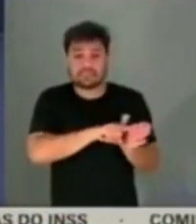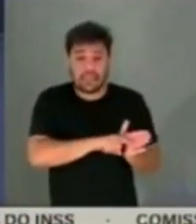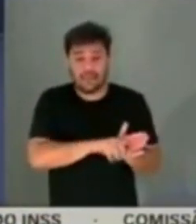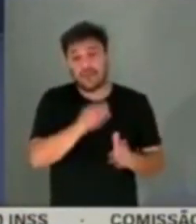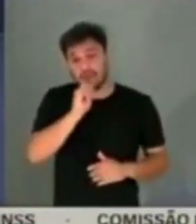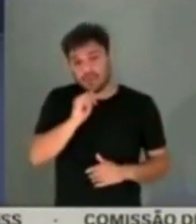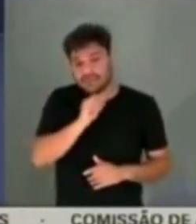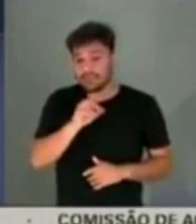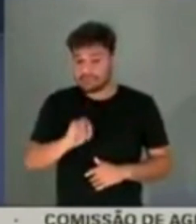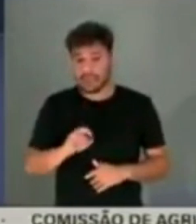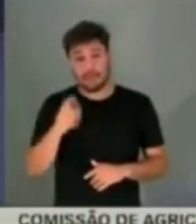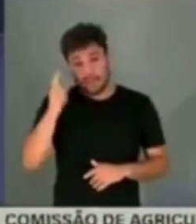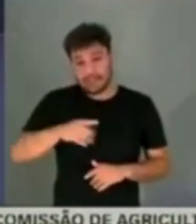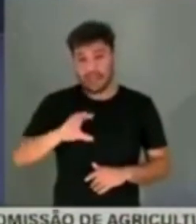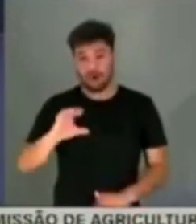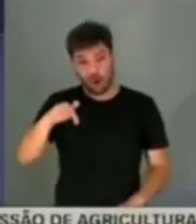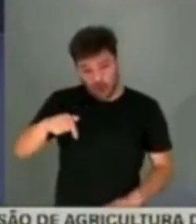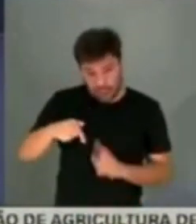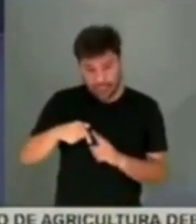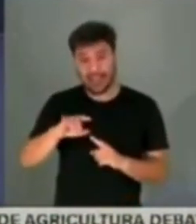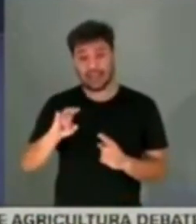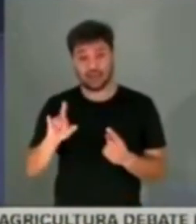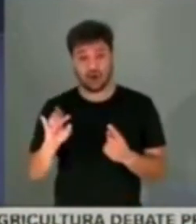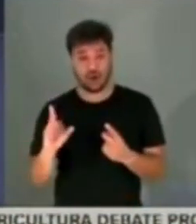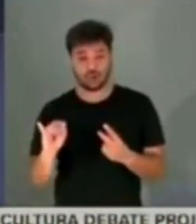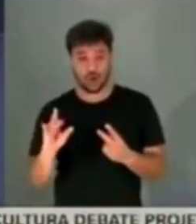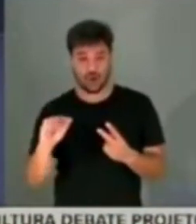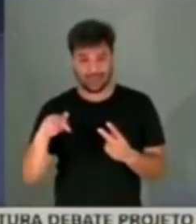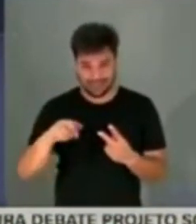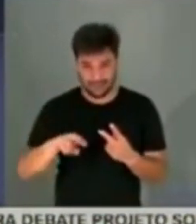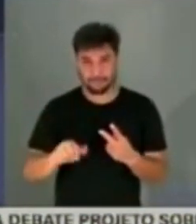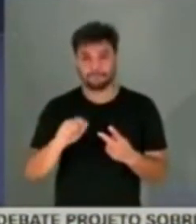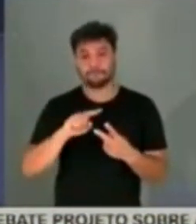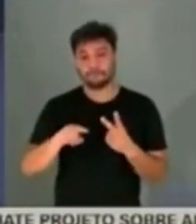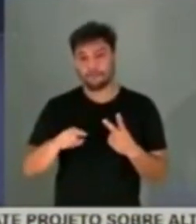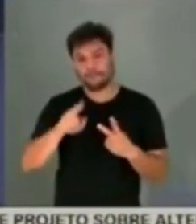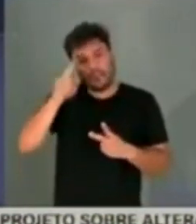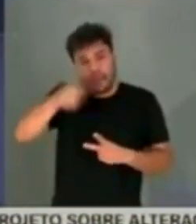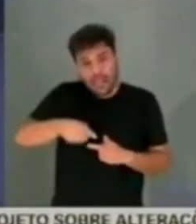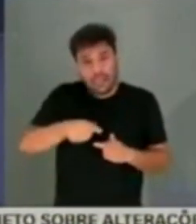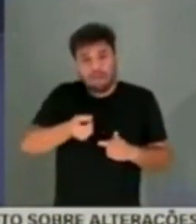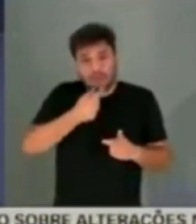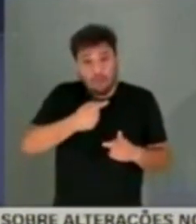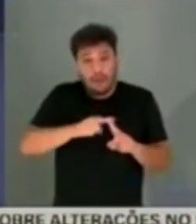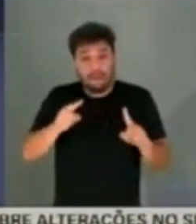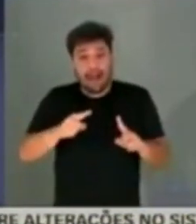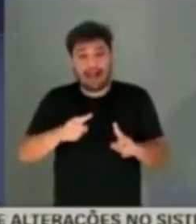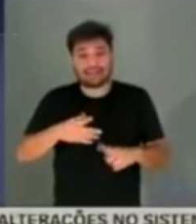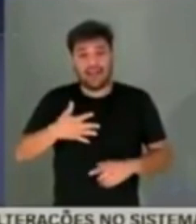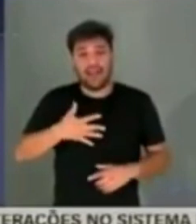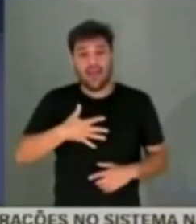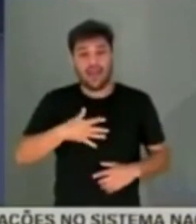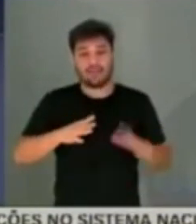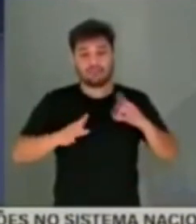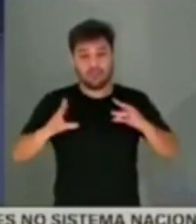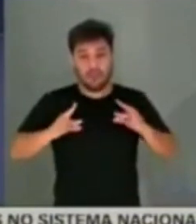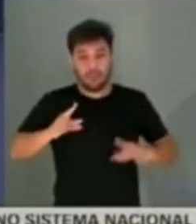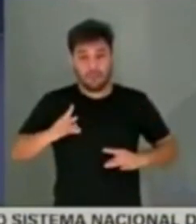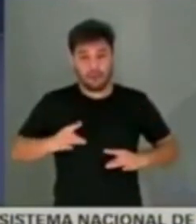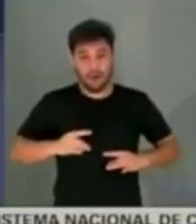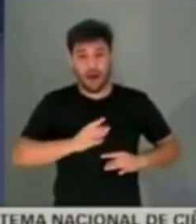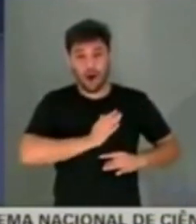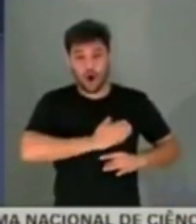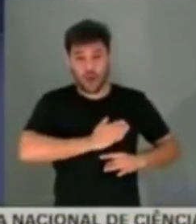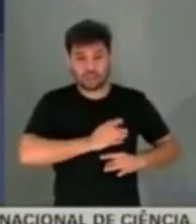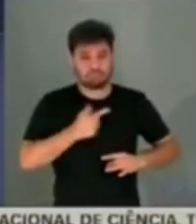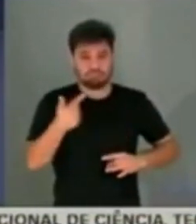por exemplo, se prescrevia cloroquina, hidroxicloroquina, na verdade, sem a realização do eletrocardiograma. Então, você não tinha como avaliar a